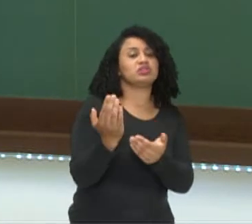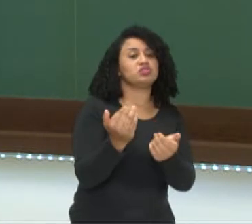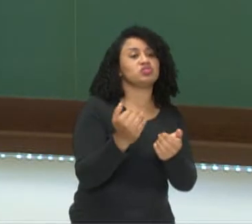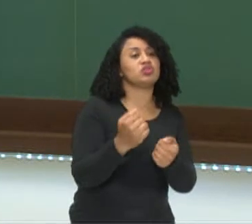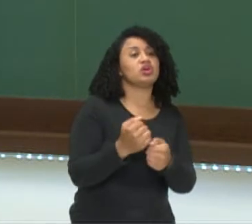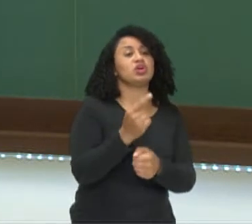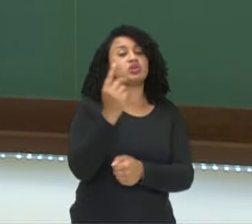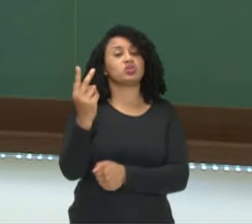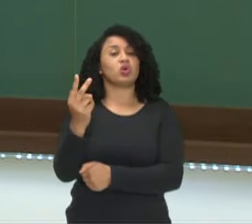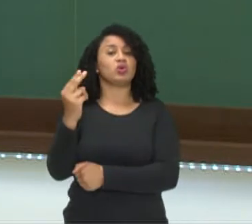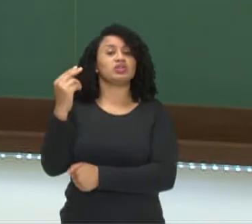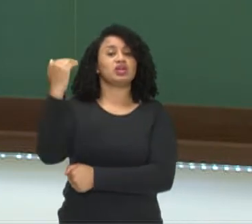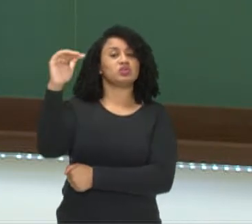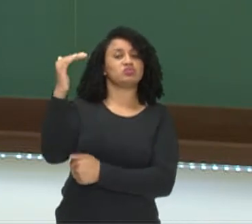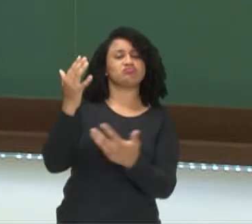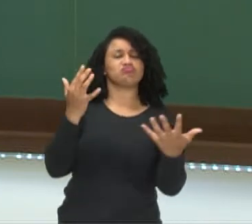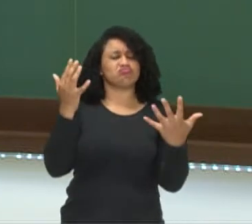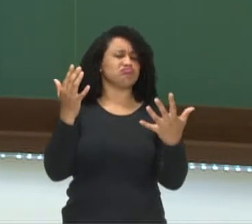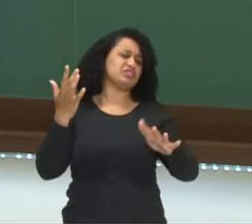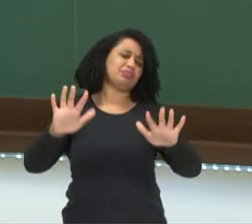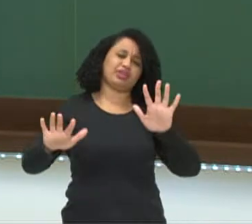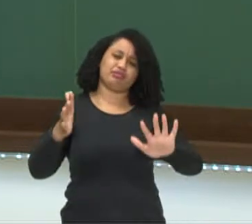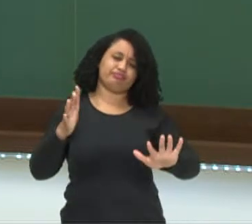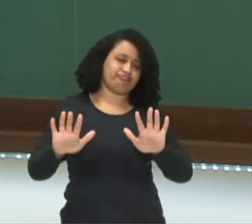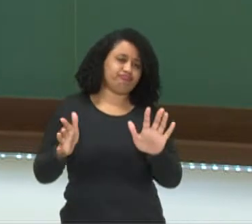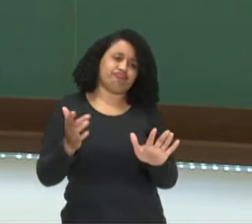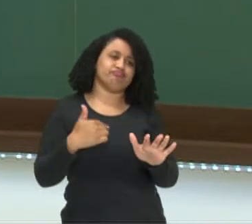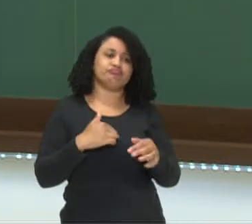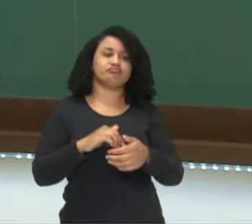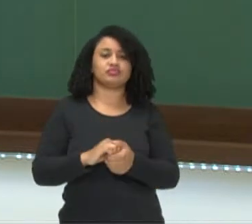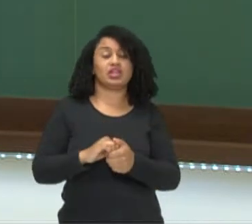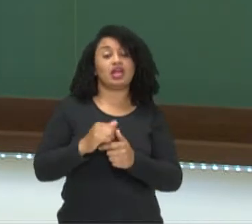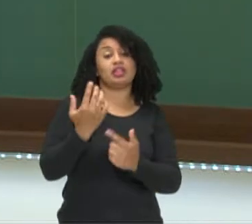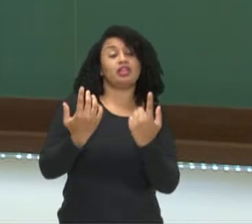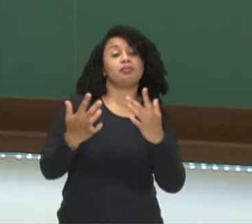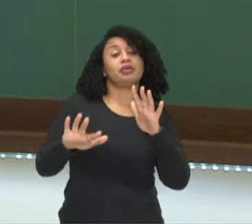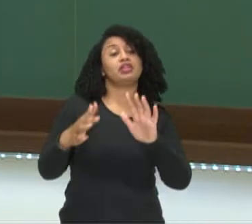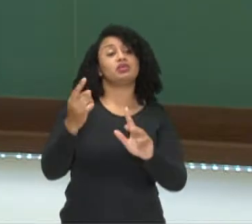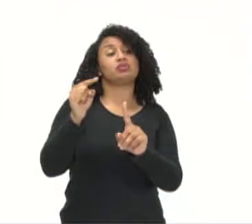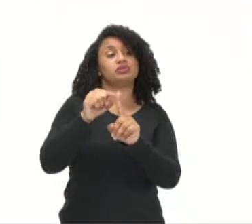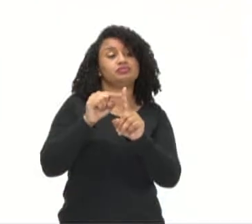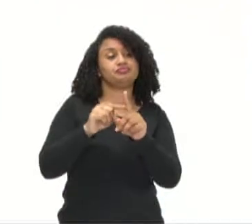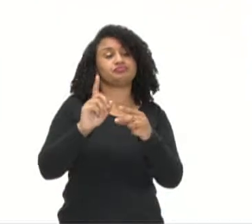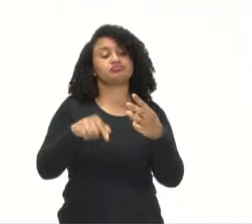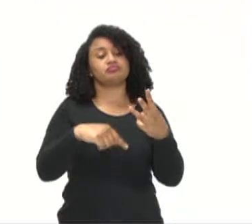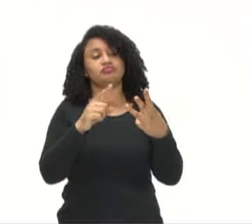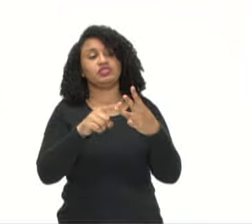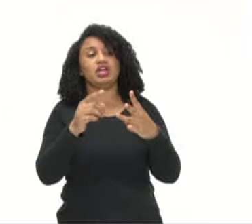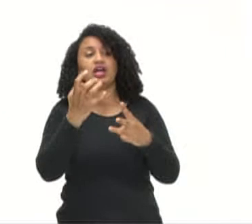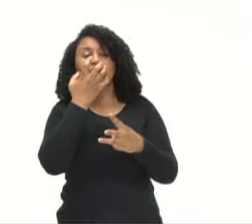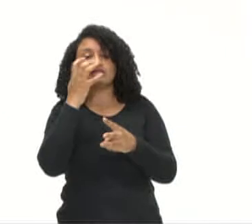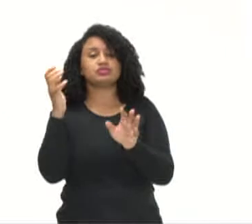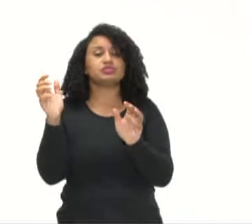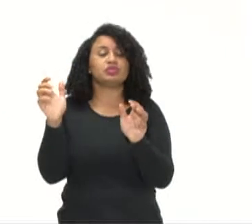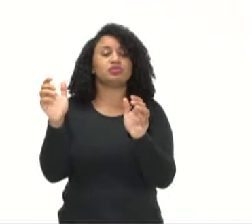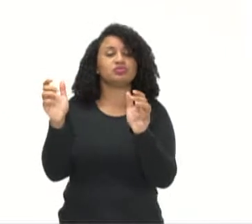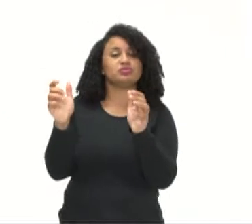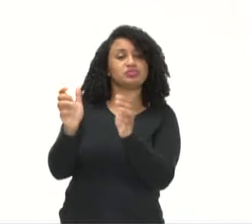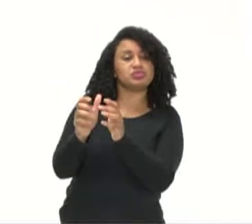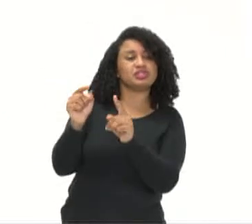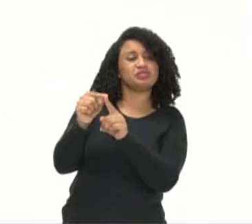apenas 2 na fase adulta. Aí depende da raça. Cachorros de raça pequena,